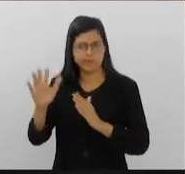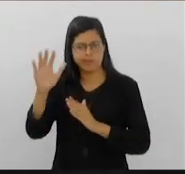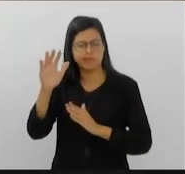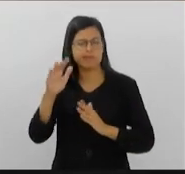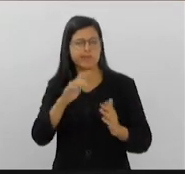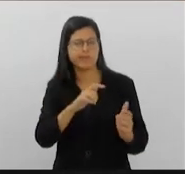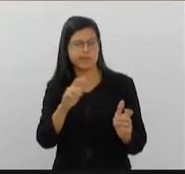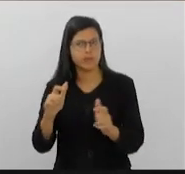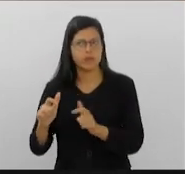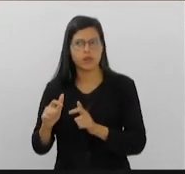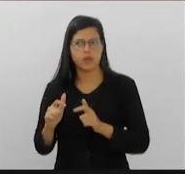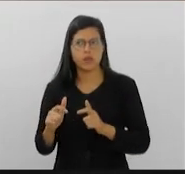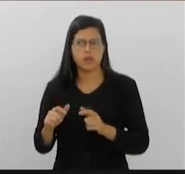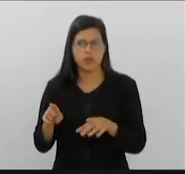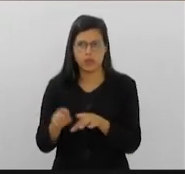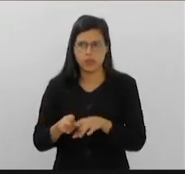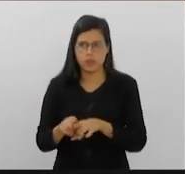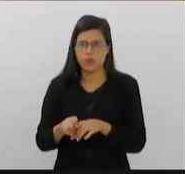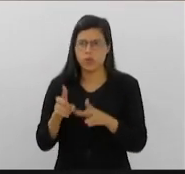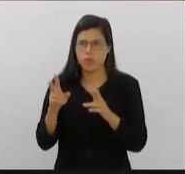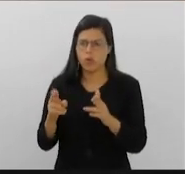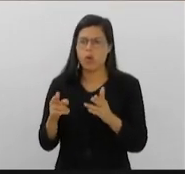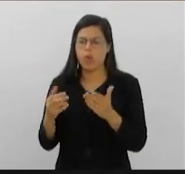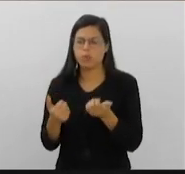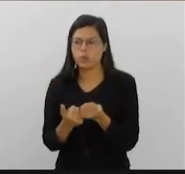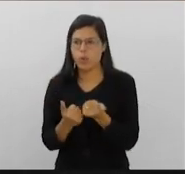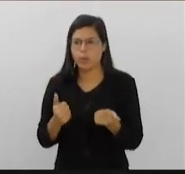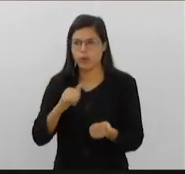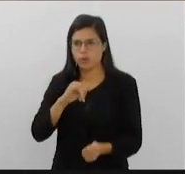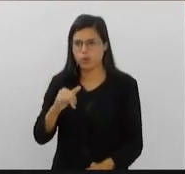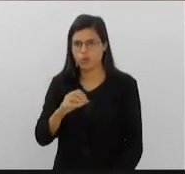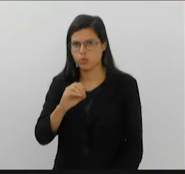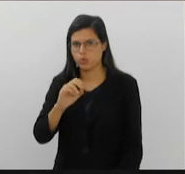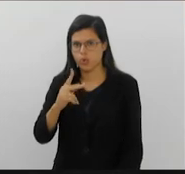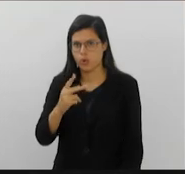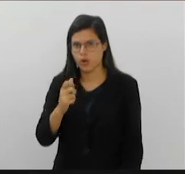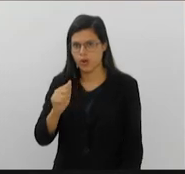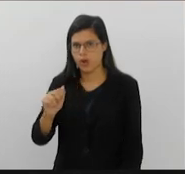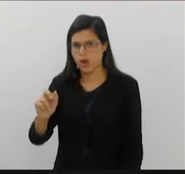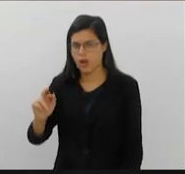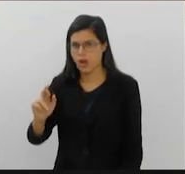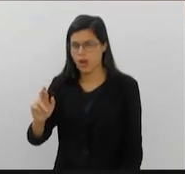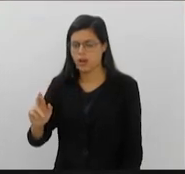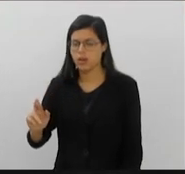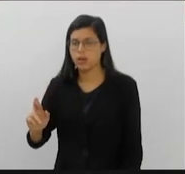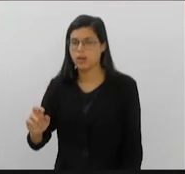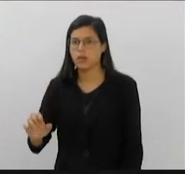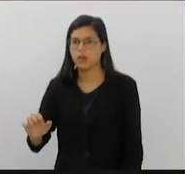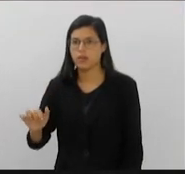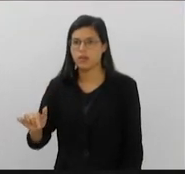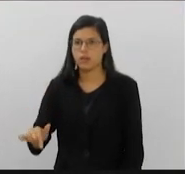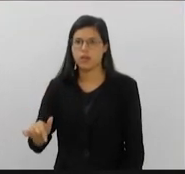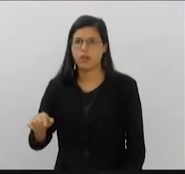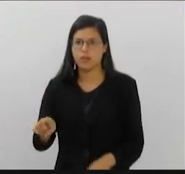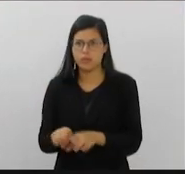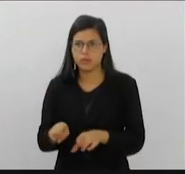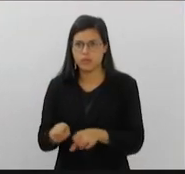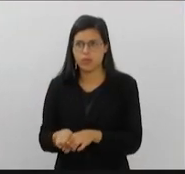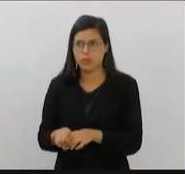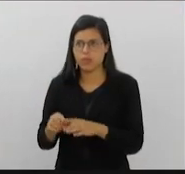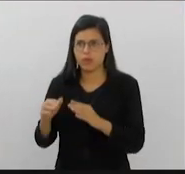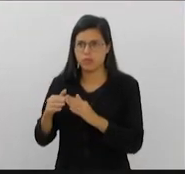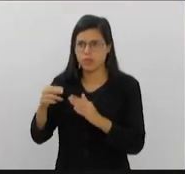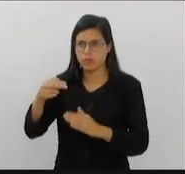assim como meu companheiro Johari, que está aqui, venho de Nova Iguaçu, da Baixada Fluminense. Cresci em Nova Iguaçu,